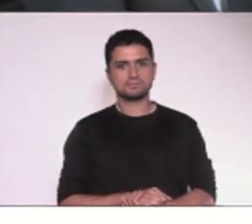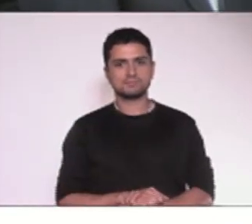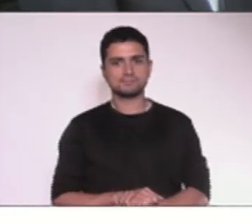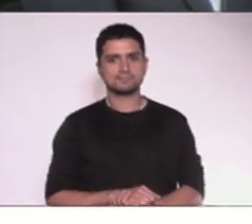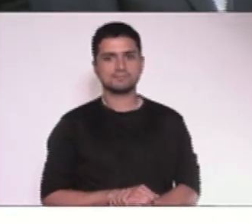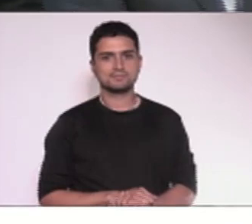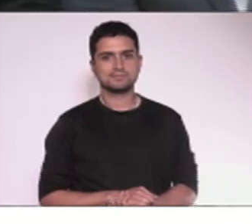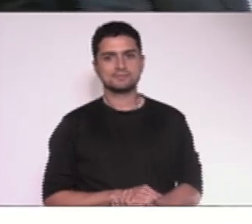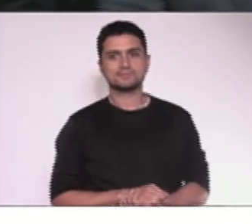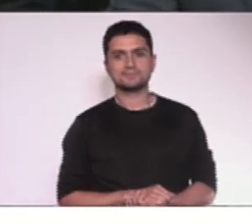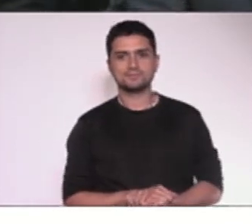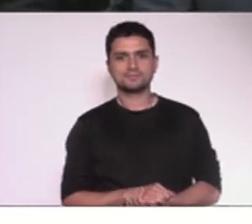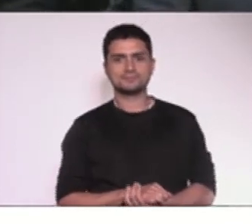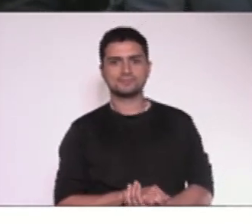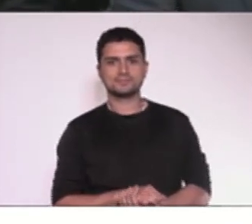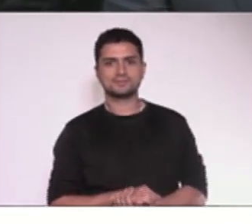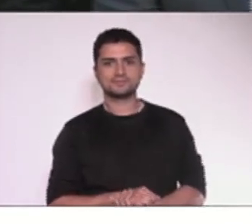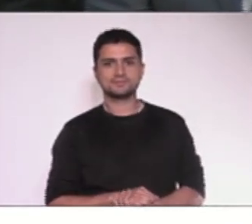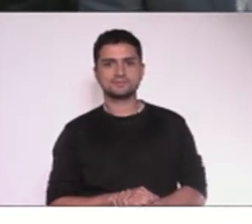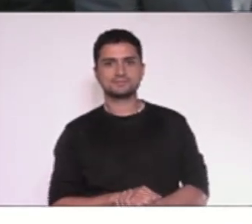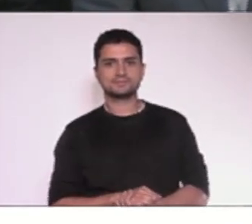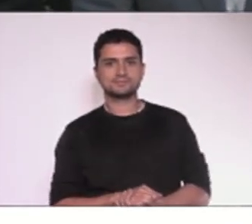Eu que sei.